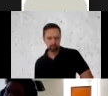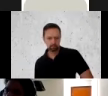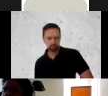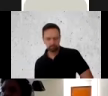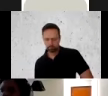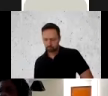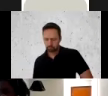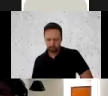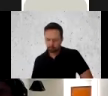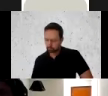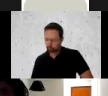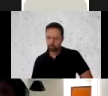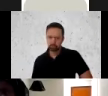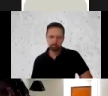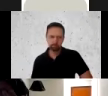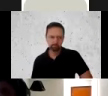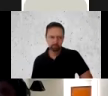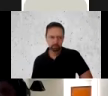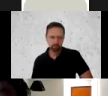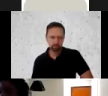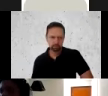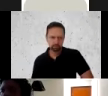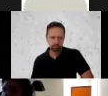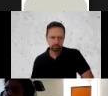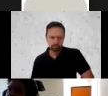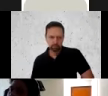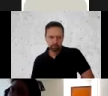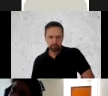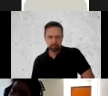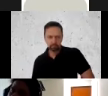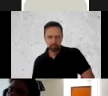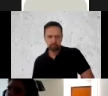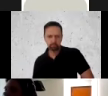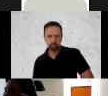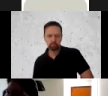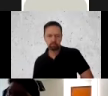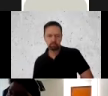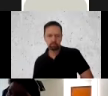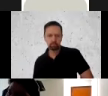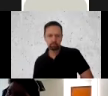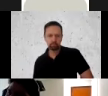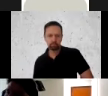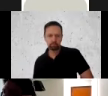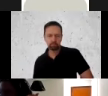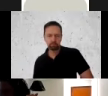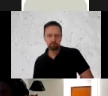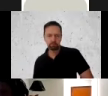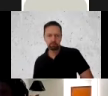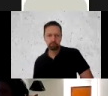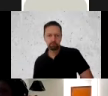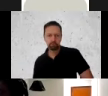né? Como havia dito, mostrado na tabela, nas empresas em municípios que têm os tribunais